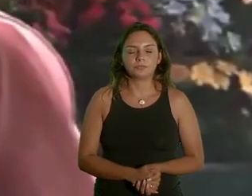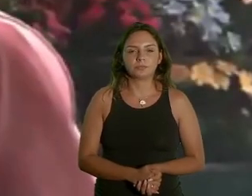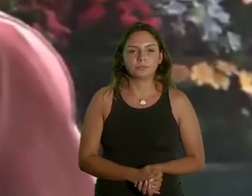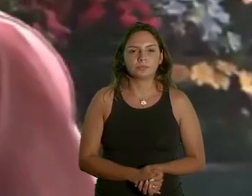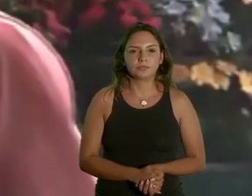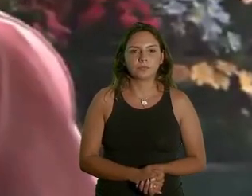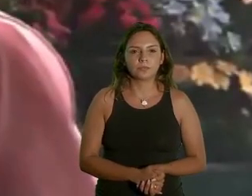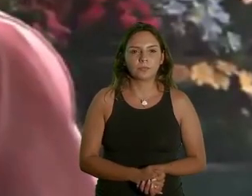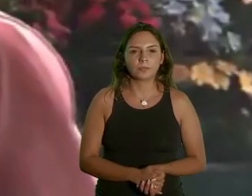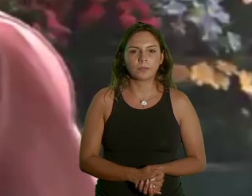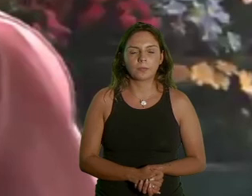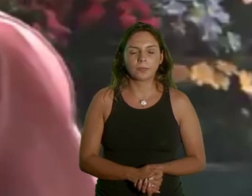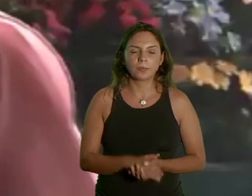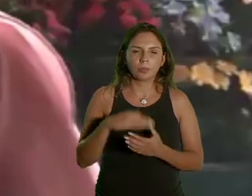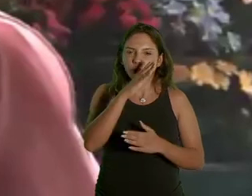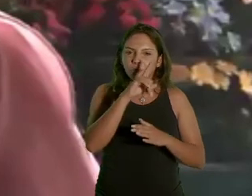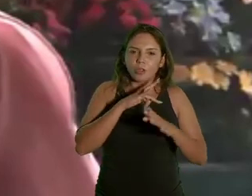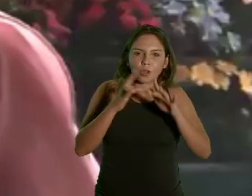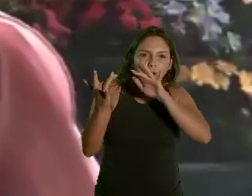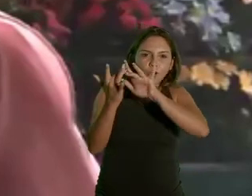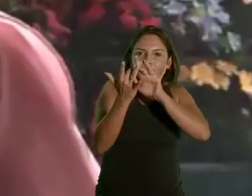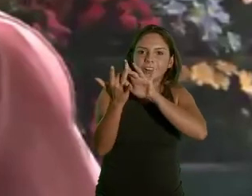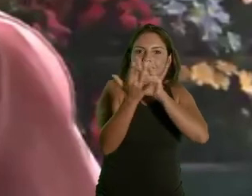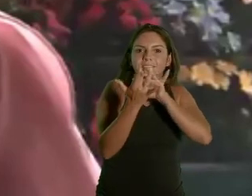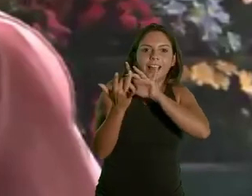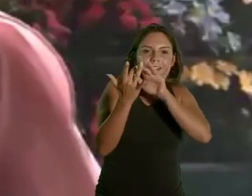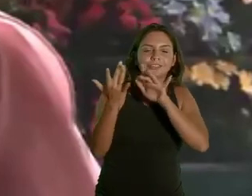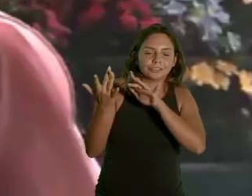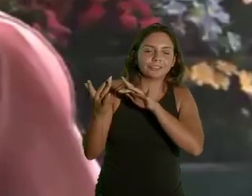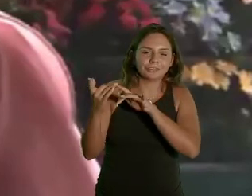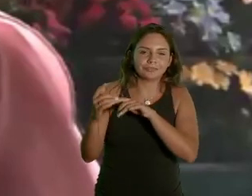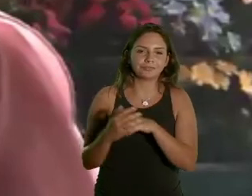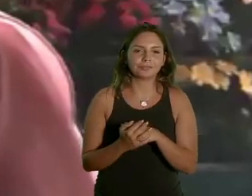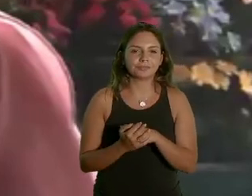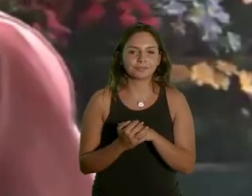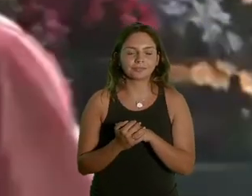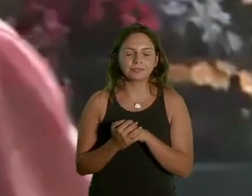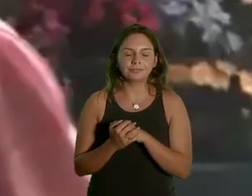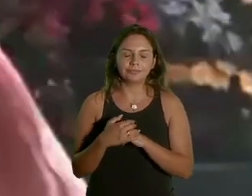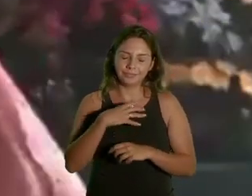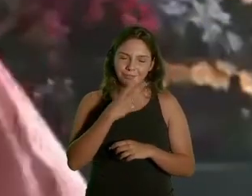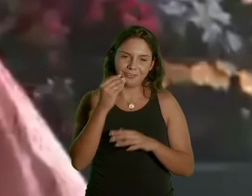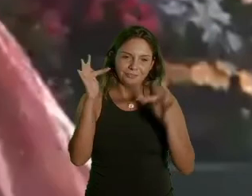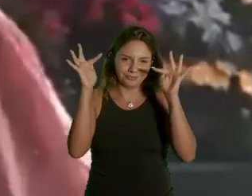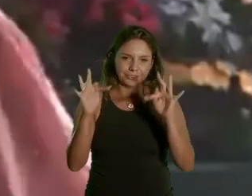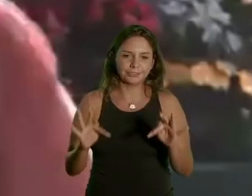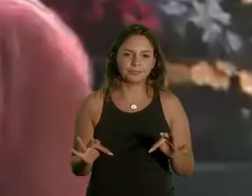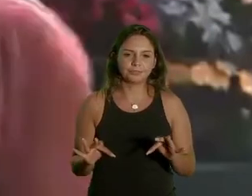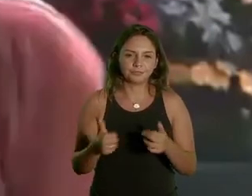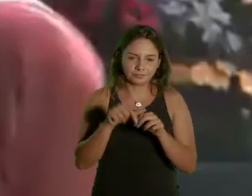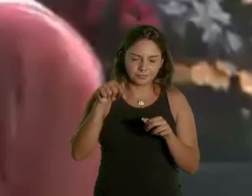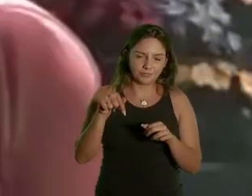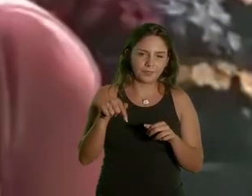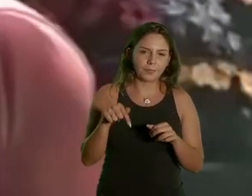todo mundo ligado, o tempinho que tem, todo mundo ligado, Filiaraxá. Eu me sinto muito gratificada de estar